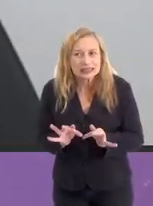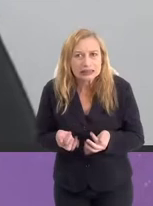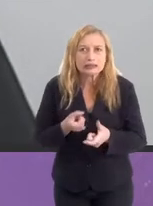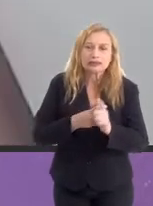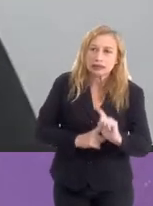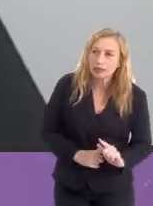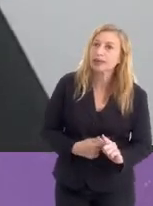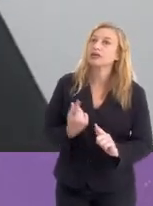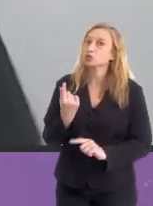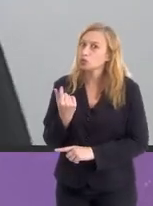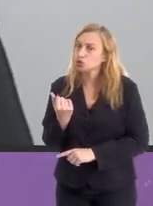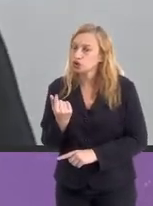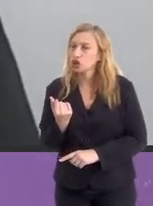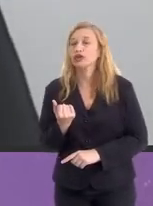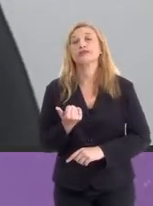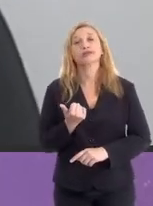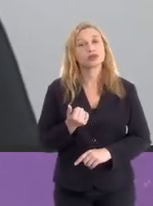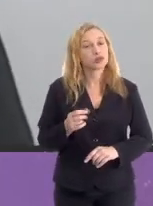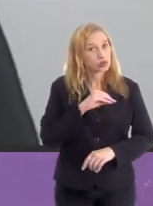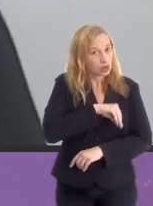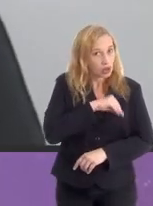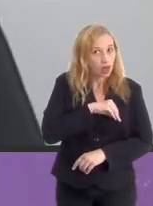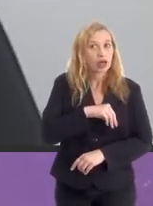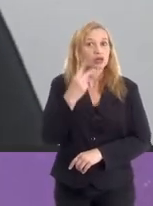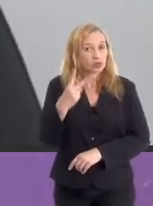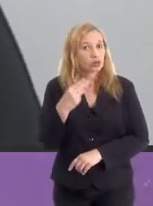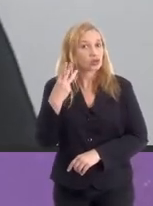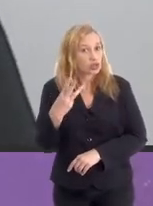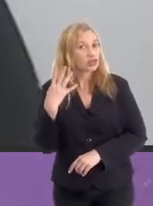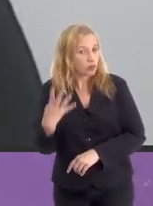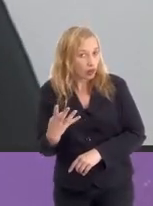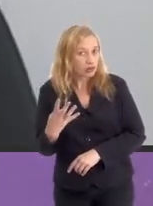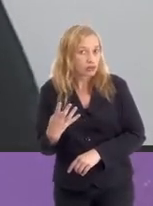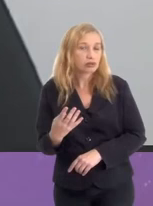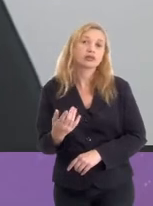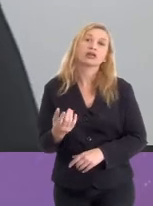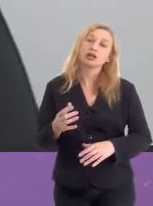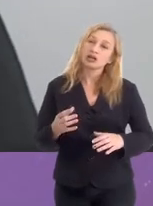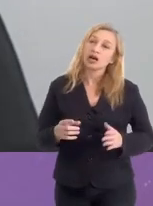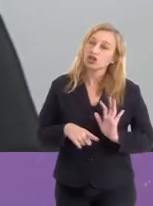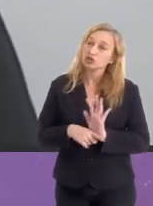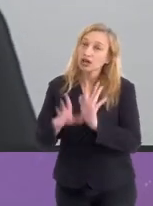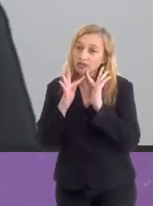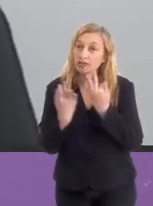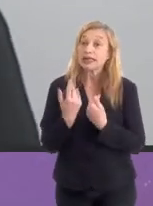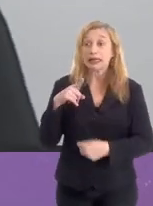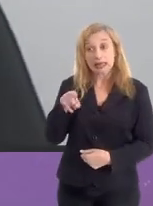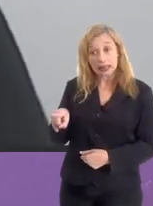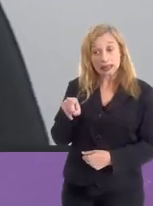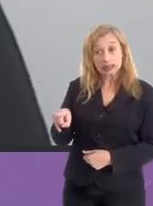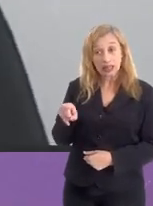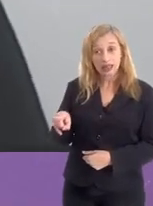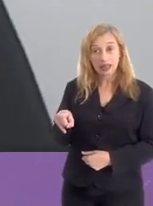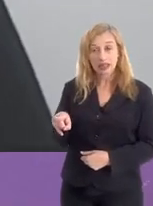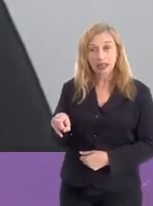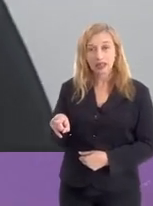mais Humildes naqueles que dependem daquela dívida que o dinheiro não me o salário dois ou três ou quatro pra sustentar